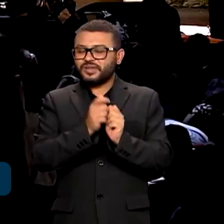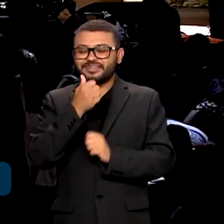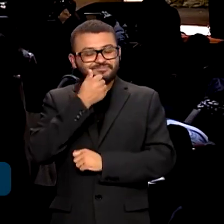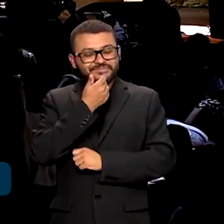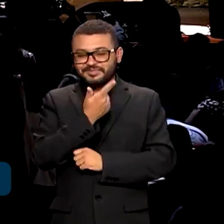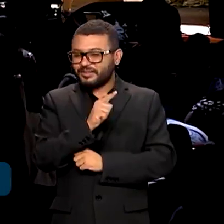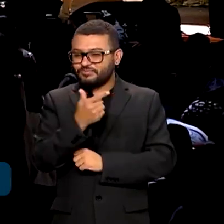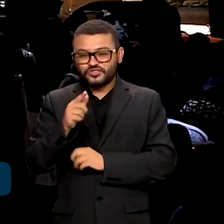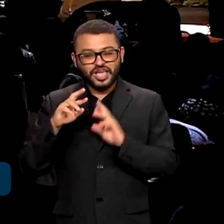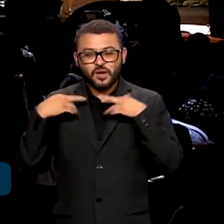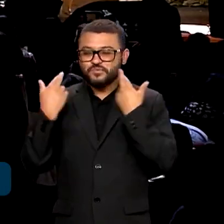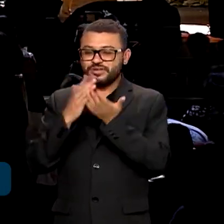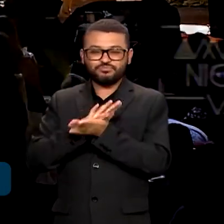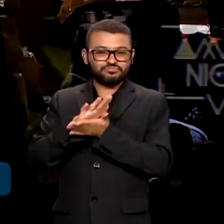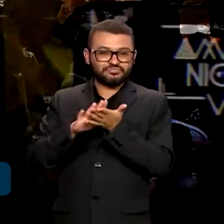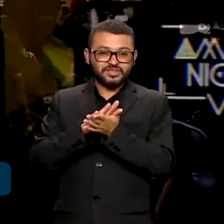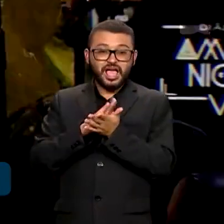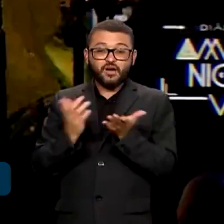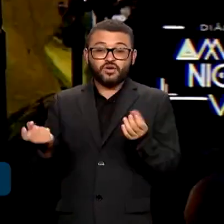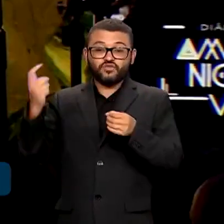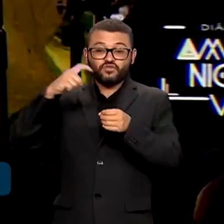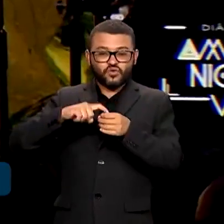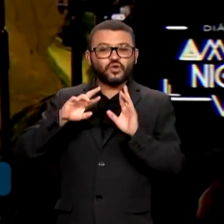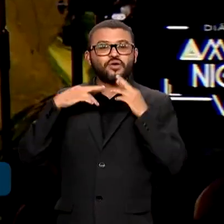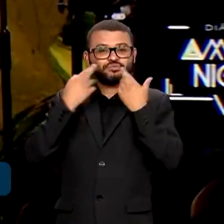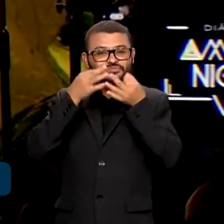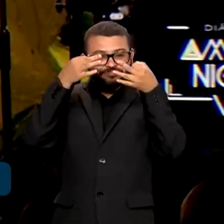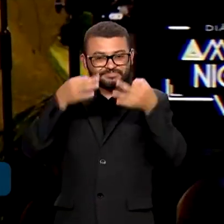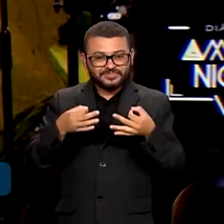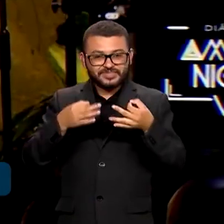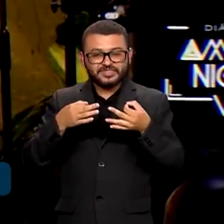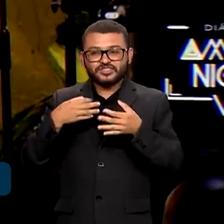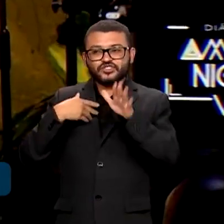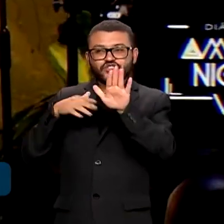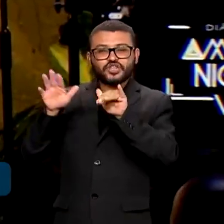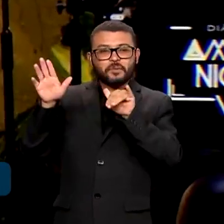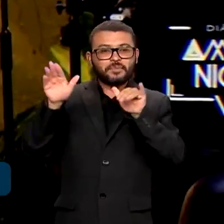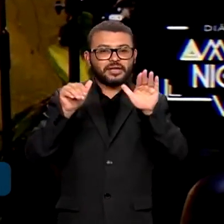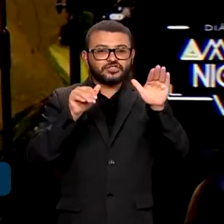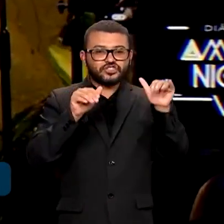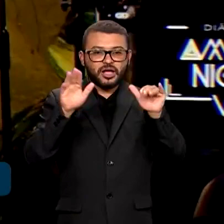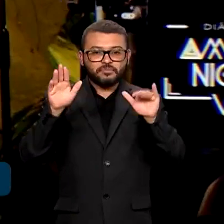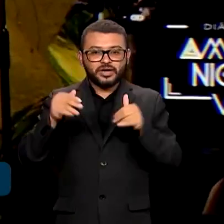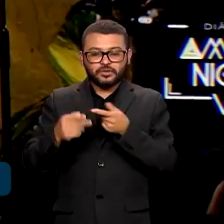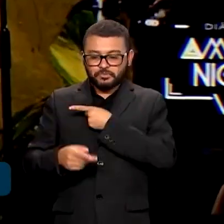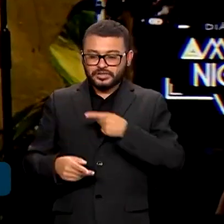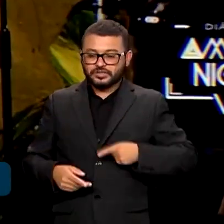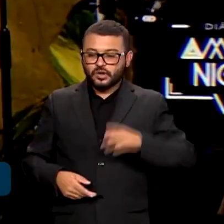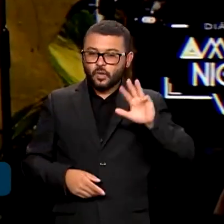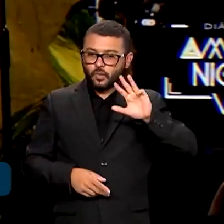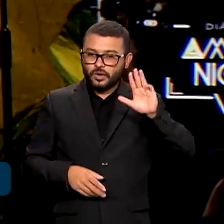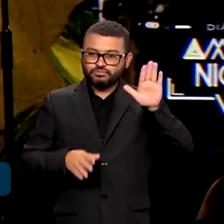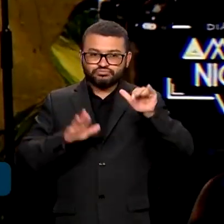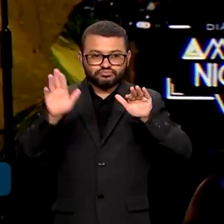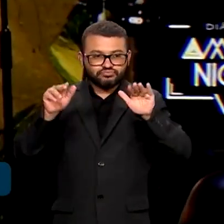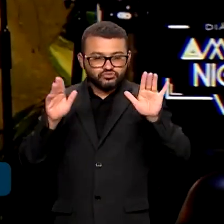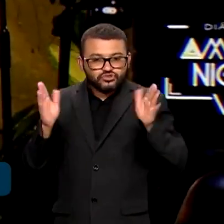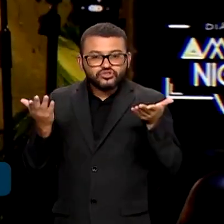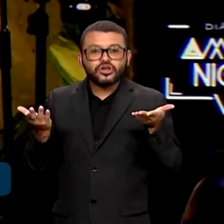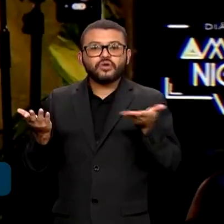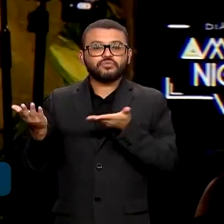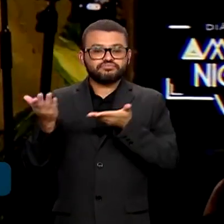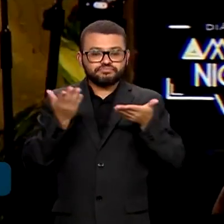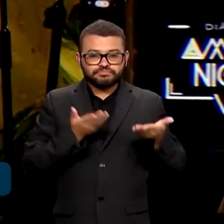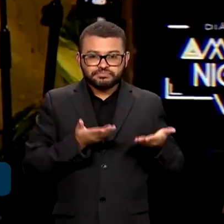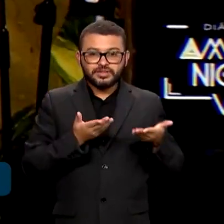reuniam, possam se reunir. É uma convocação feita pelo presidente Lula,